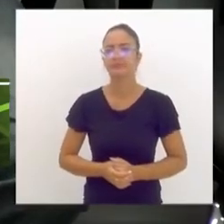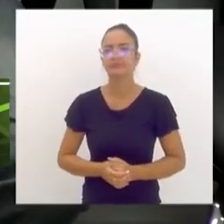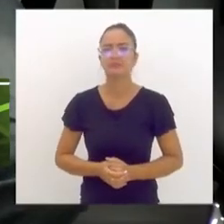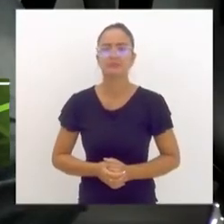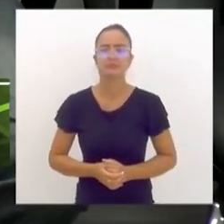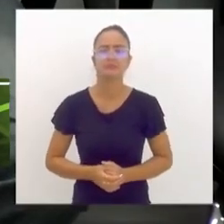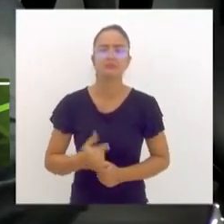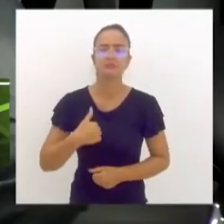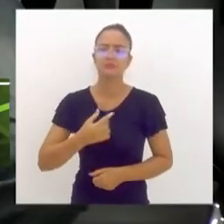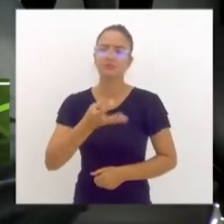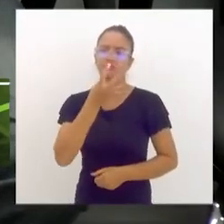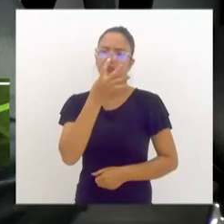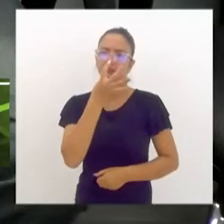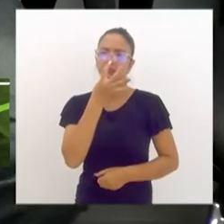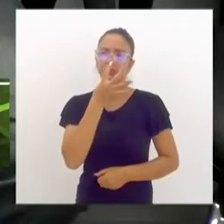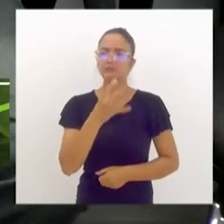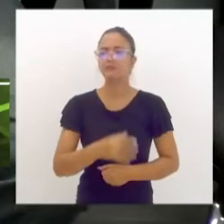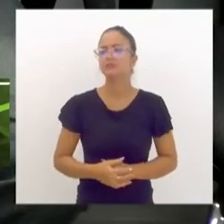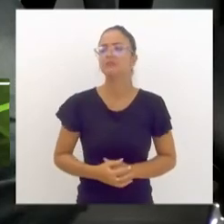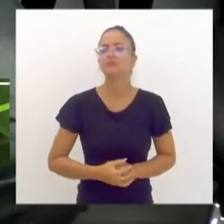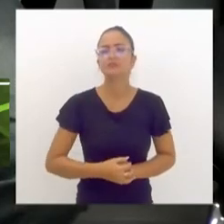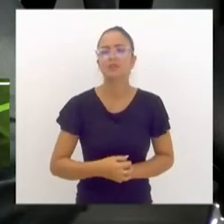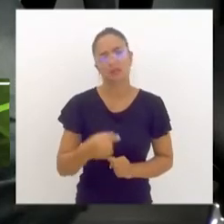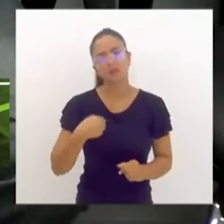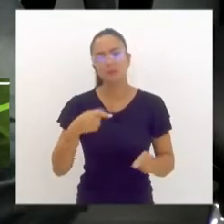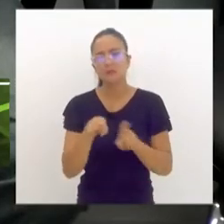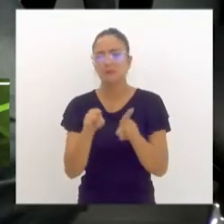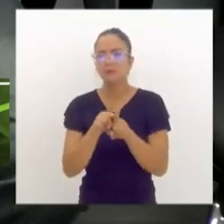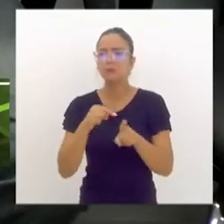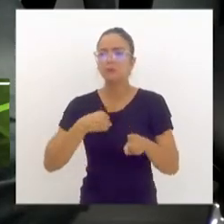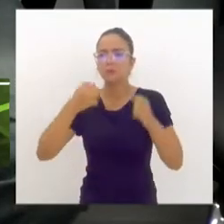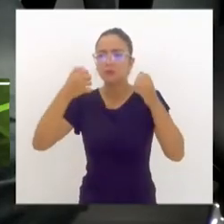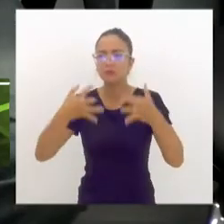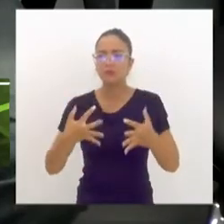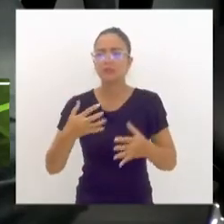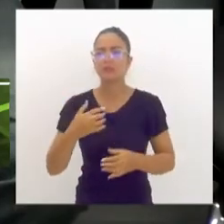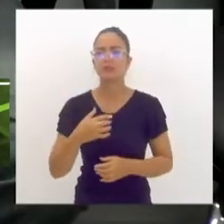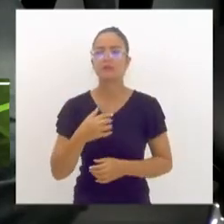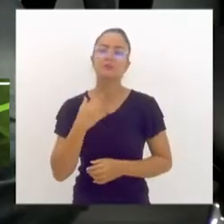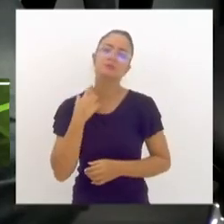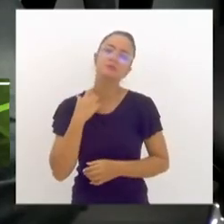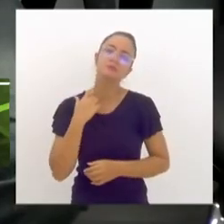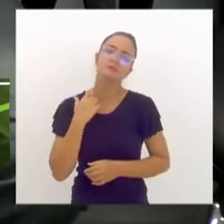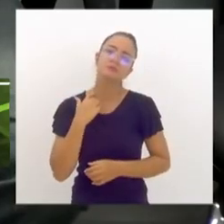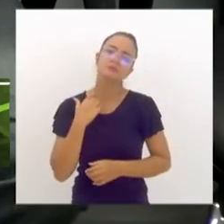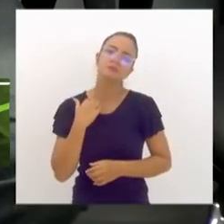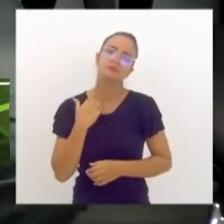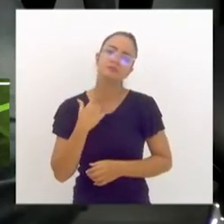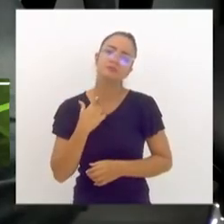chama a atenção, e eu gostaria de também pedir aos senhores